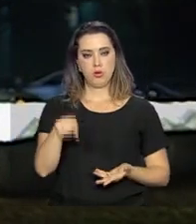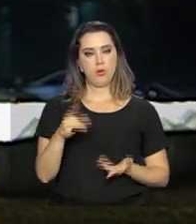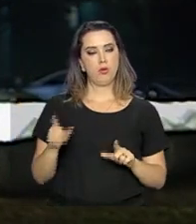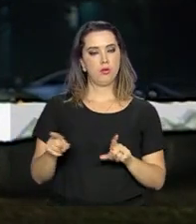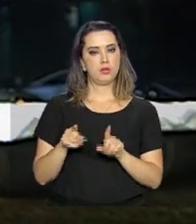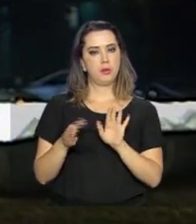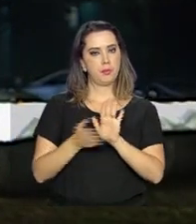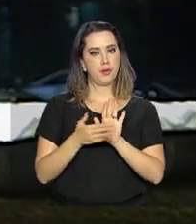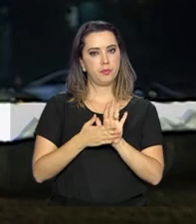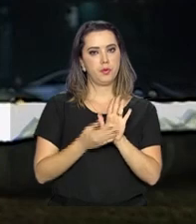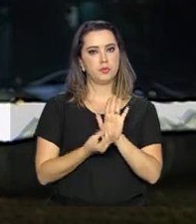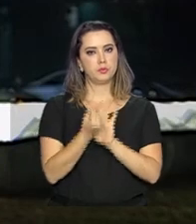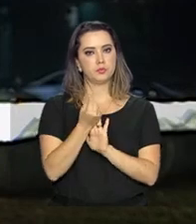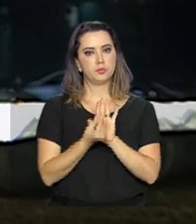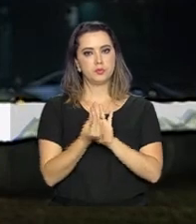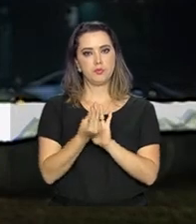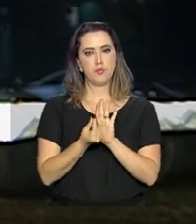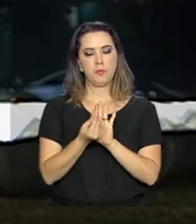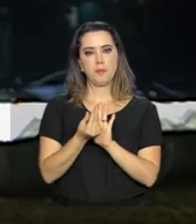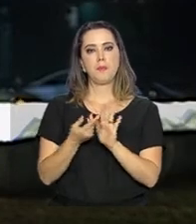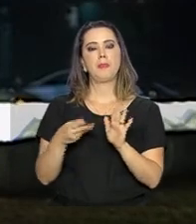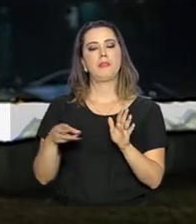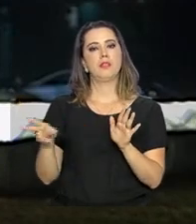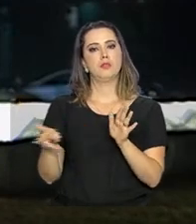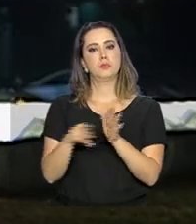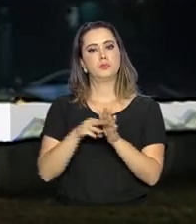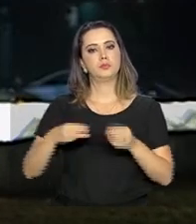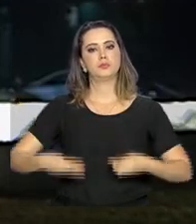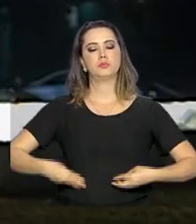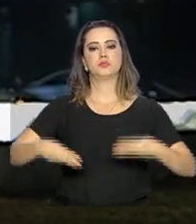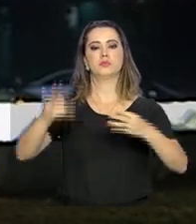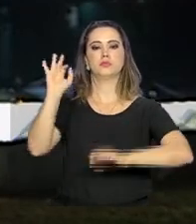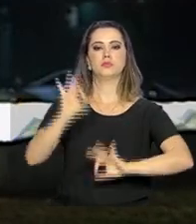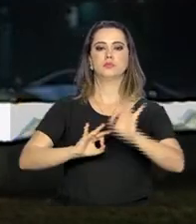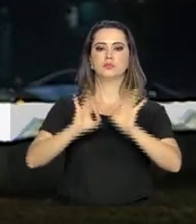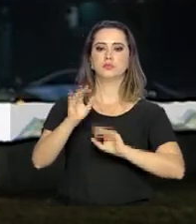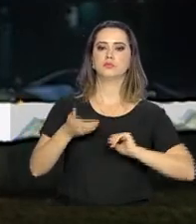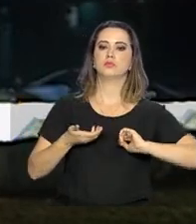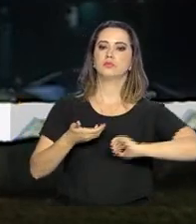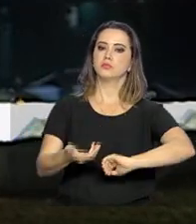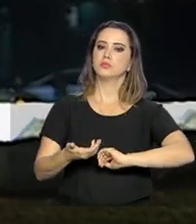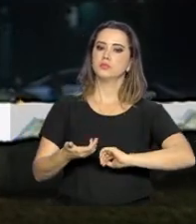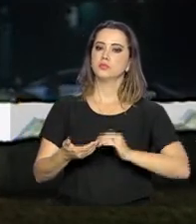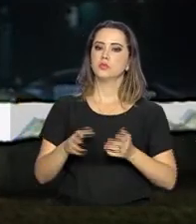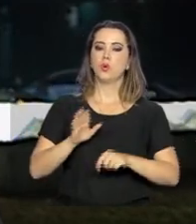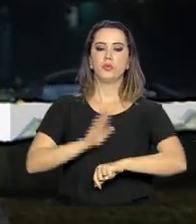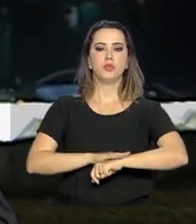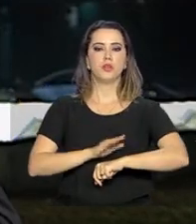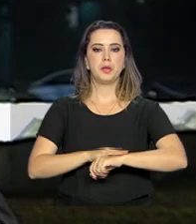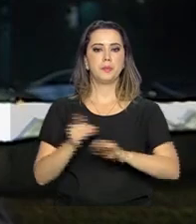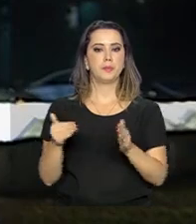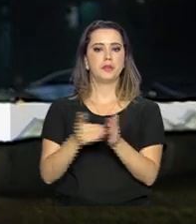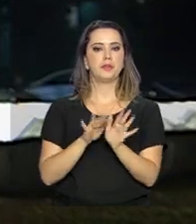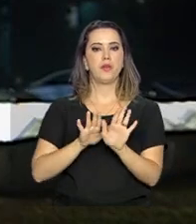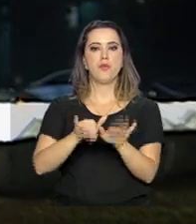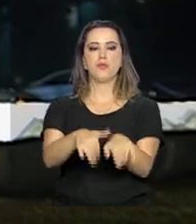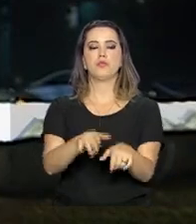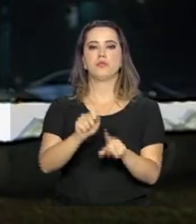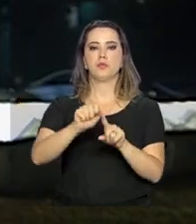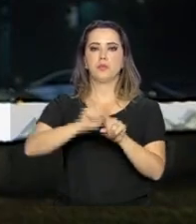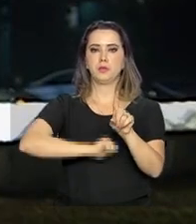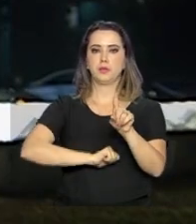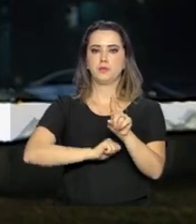de orçamentos serão enviadas pelo ministério do planejamento ao congresso nacional o prazo é até o fim deste